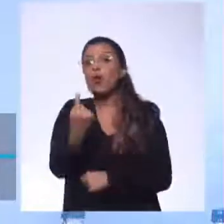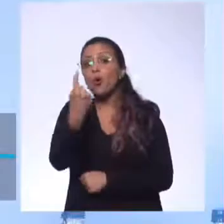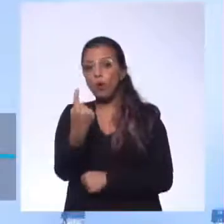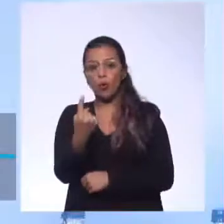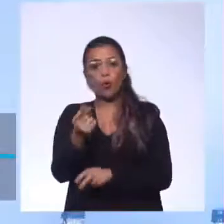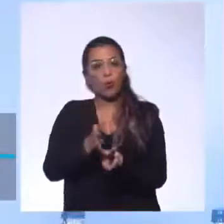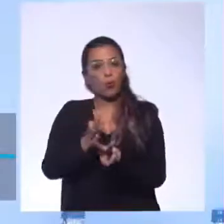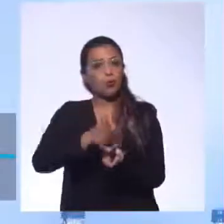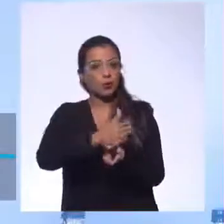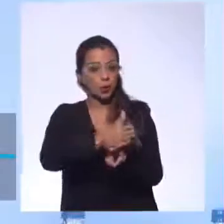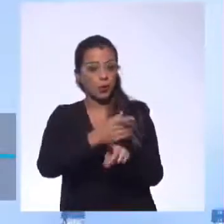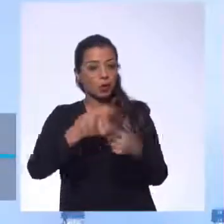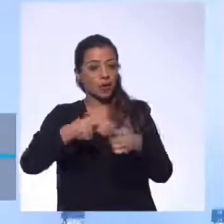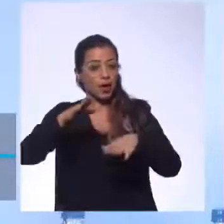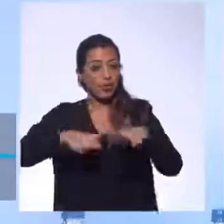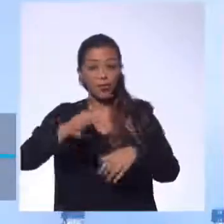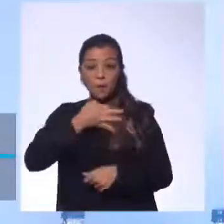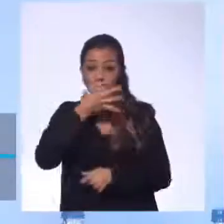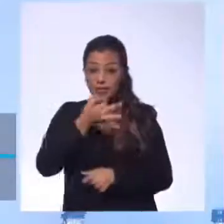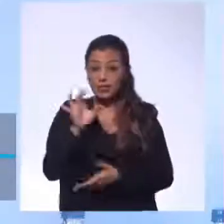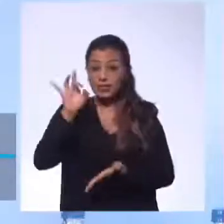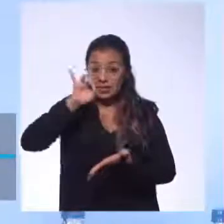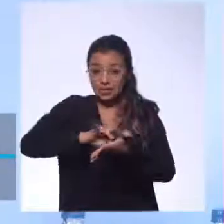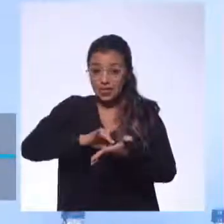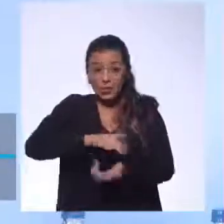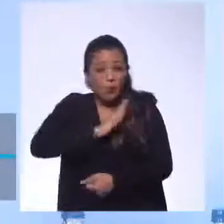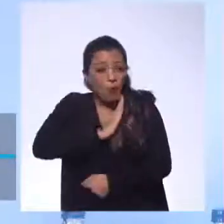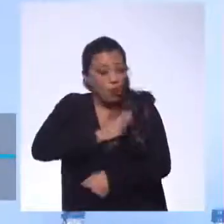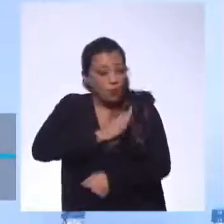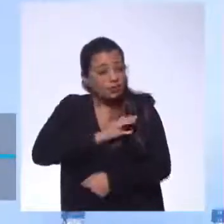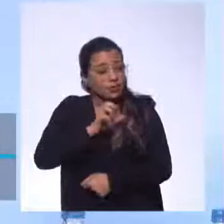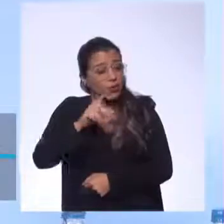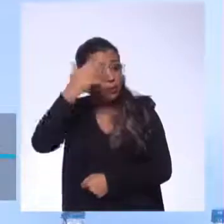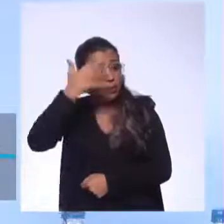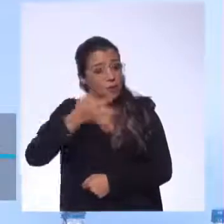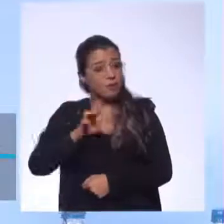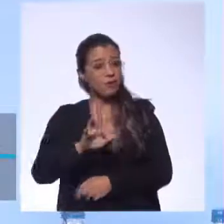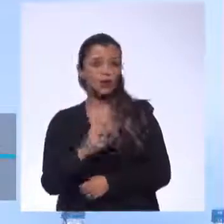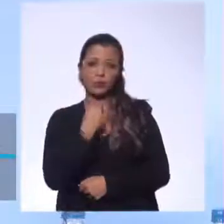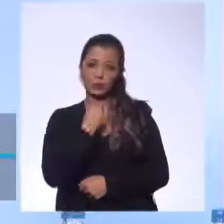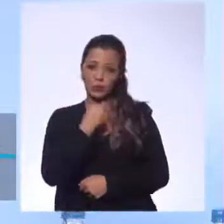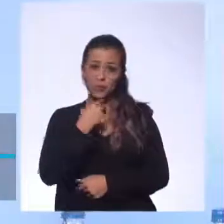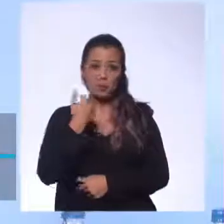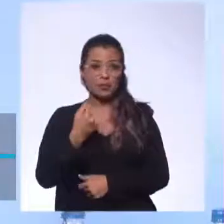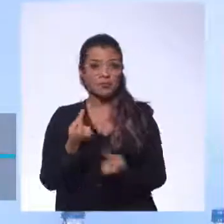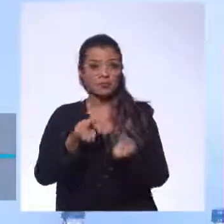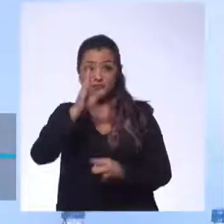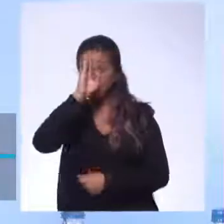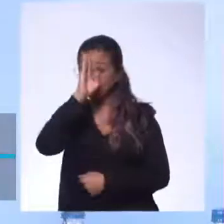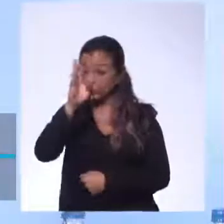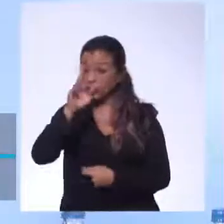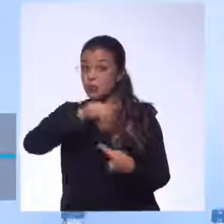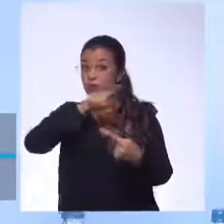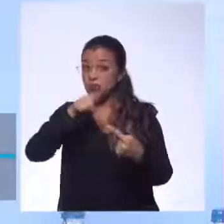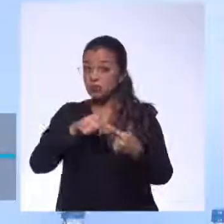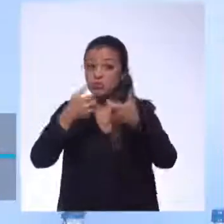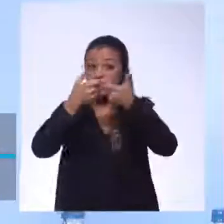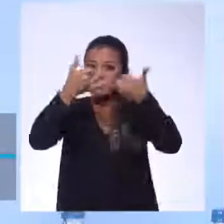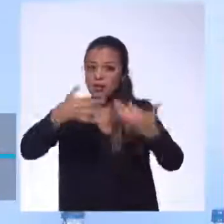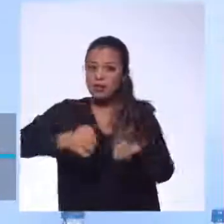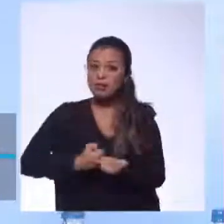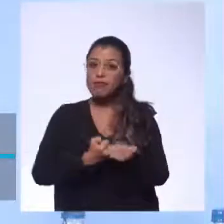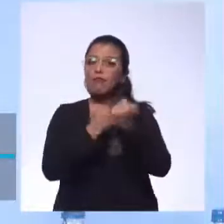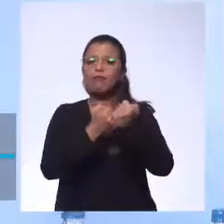Mesmo jeito. Que essa seja a sua opinião mais sincera do seu coração, eu entendo, mas não é isso. É um texto objetivo. Sim. Você tem que defender